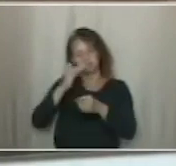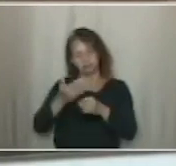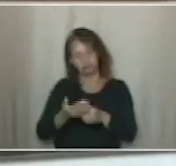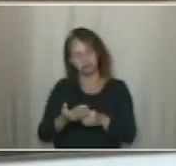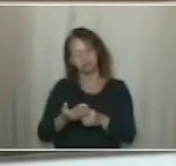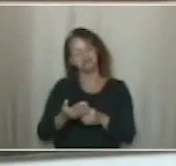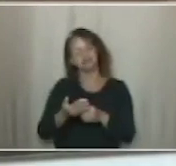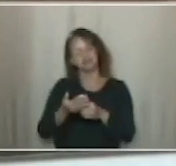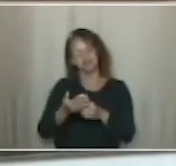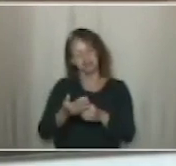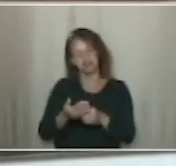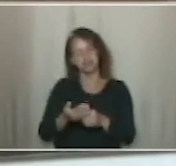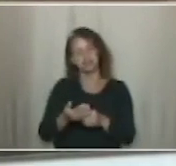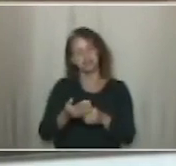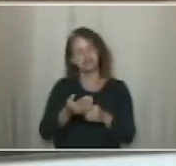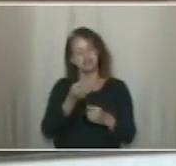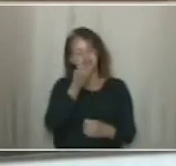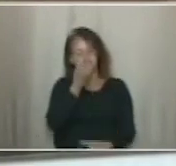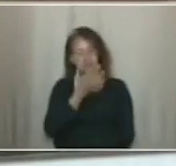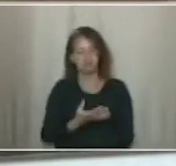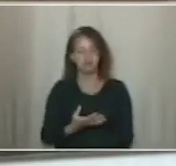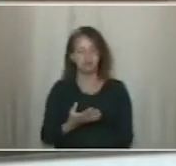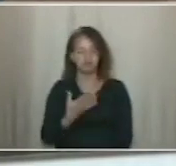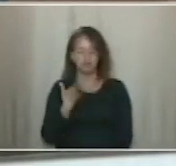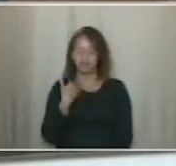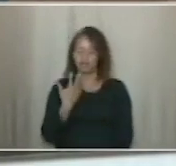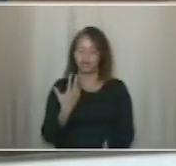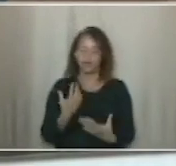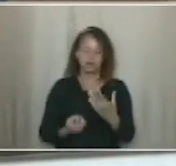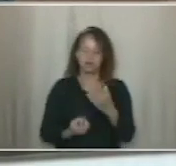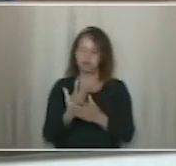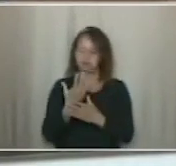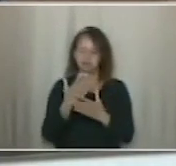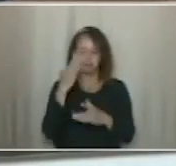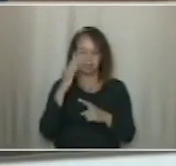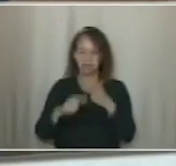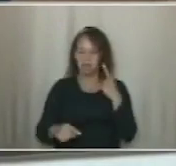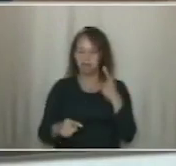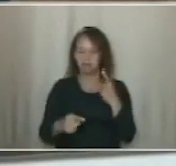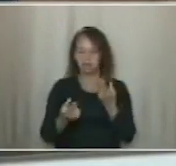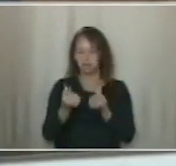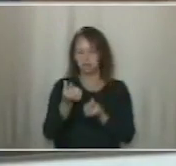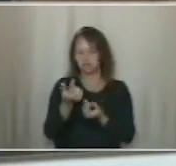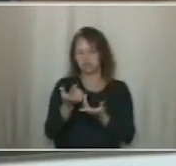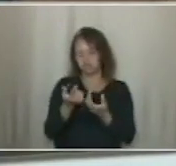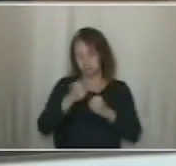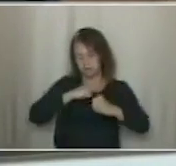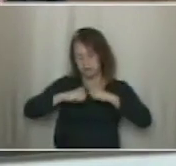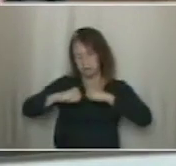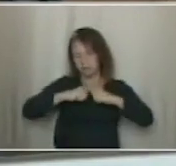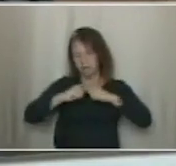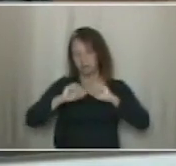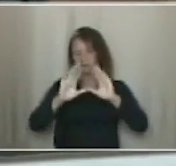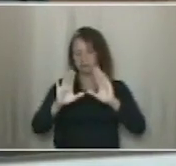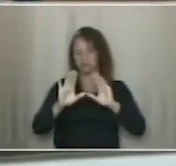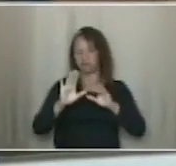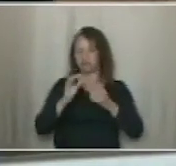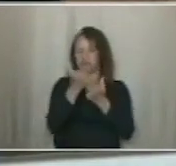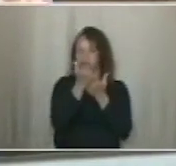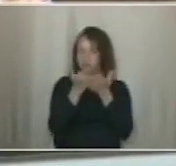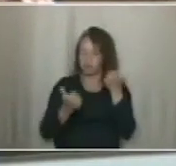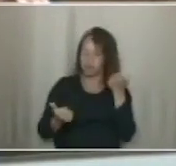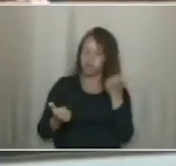acho é legítimo ta medindo nada impede que seja criada uma frente não há custo a debate diferente do Conselho